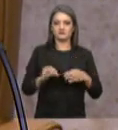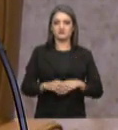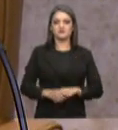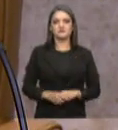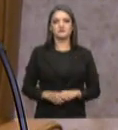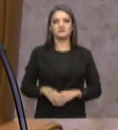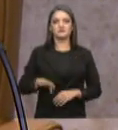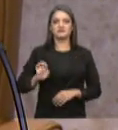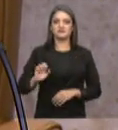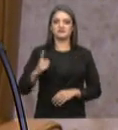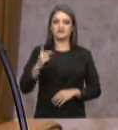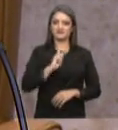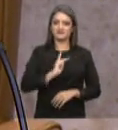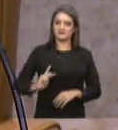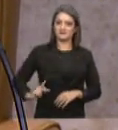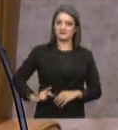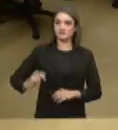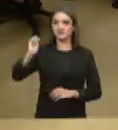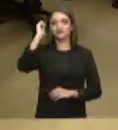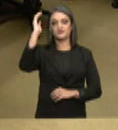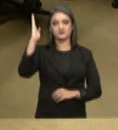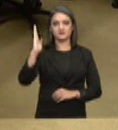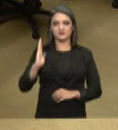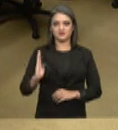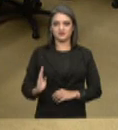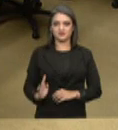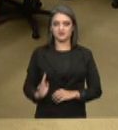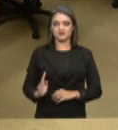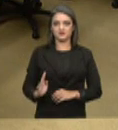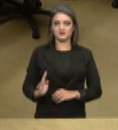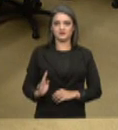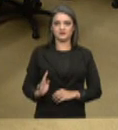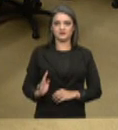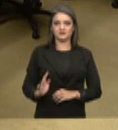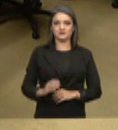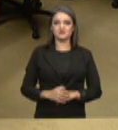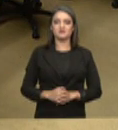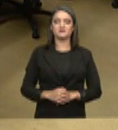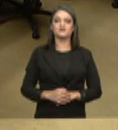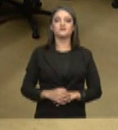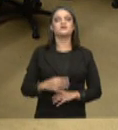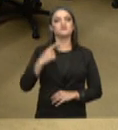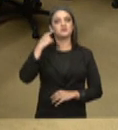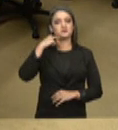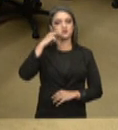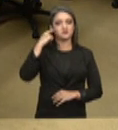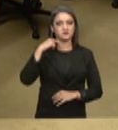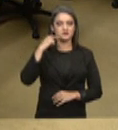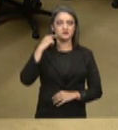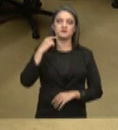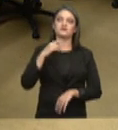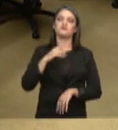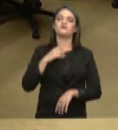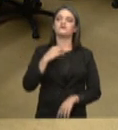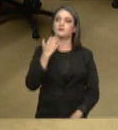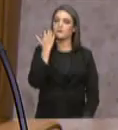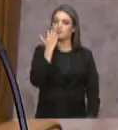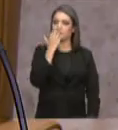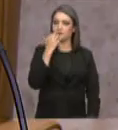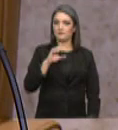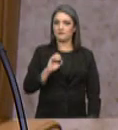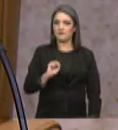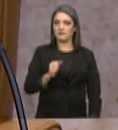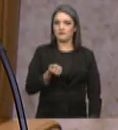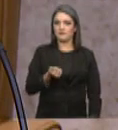ex-presidente da República Federativa do Brasil advogado Dr José Sarney